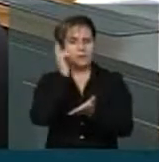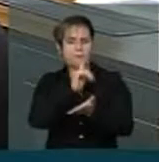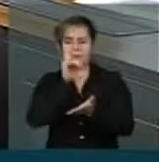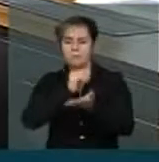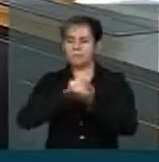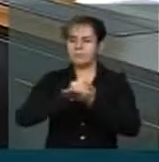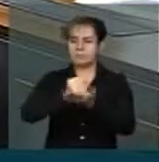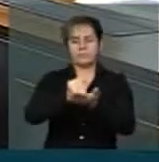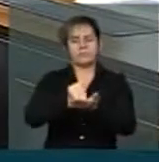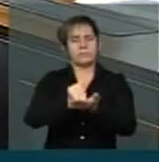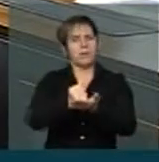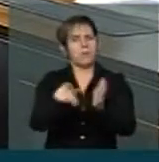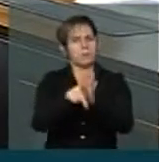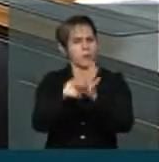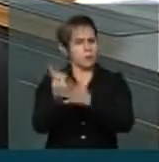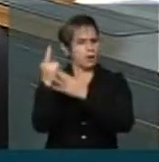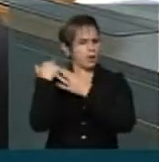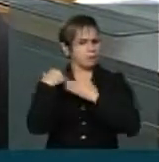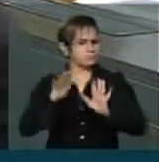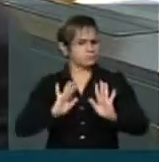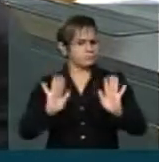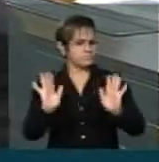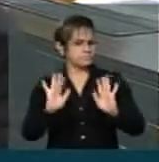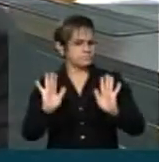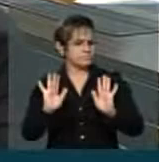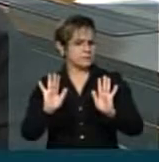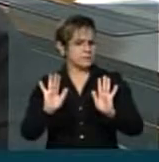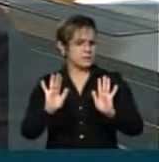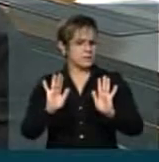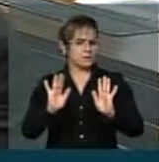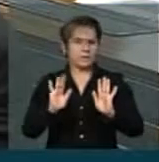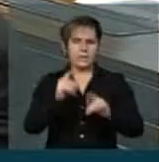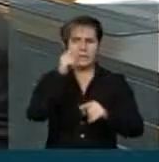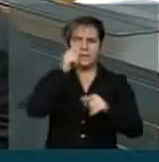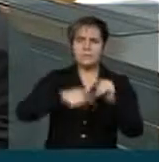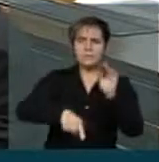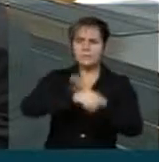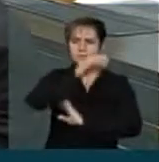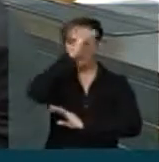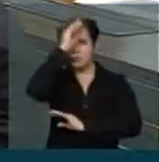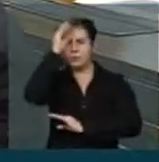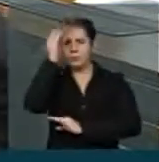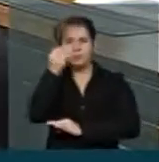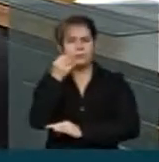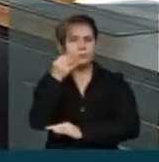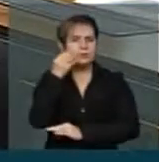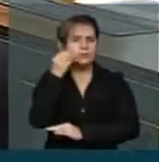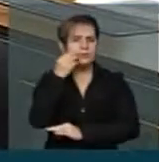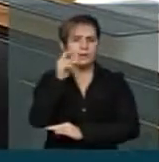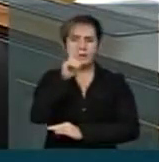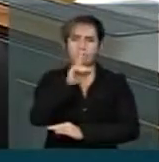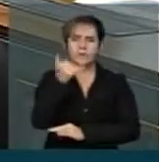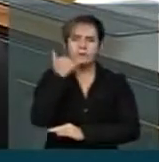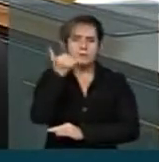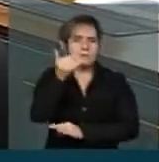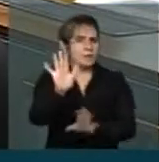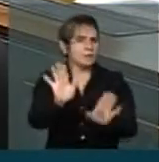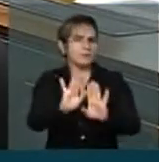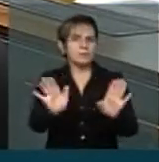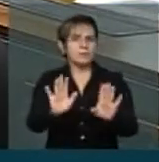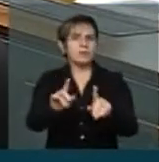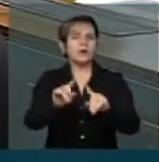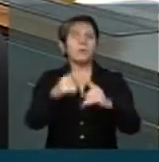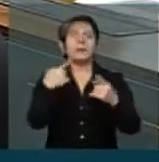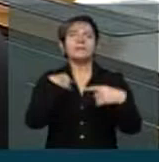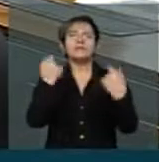mesmo disse, tem coisas que não é da competência, nós não podemos impedir o consumidor de consumir, mas o que nós podemos fazer de